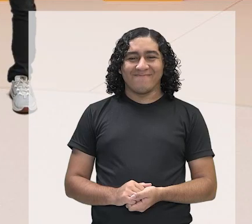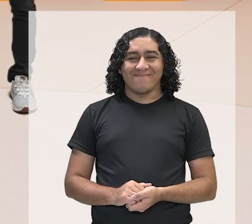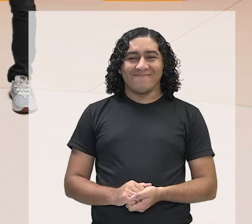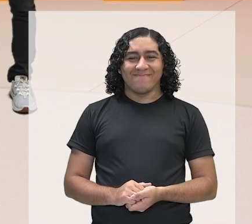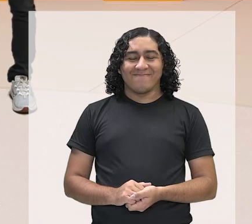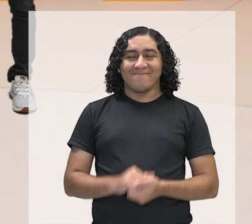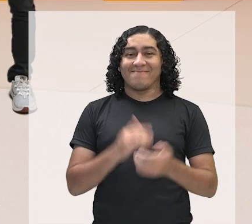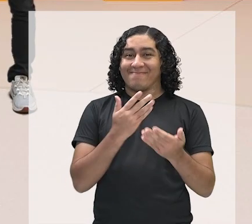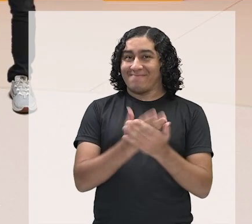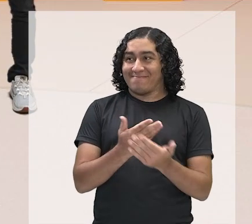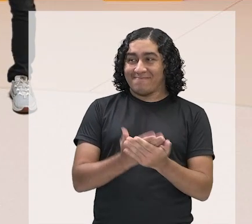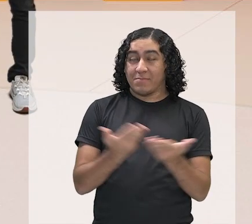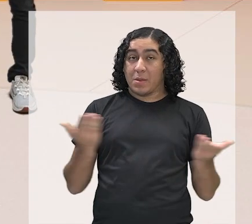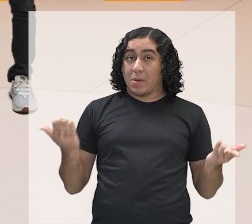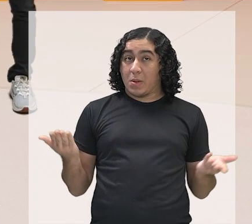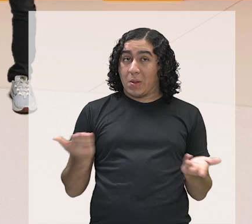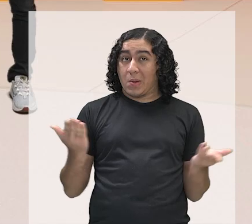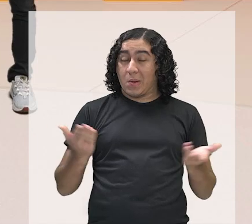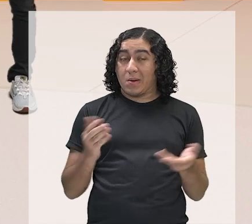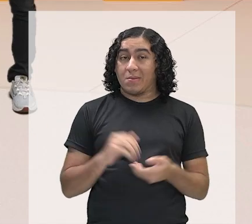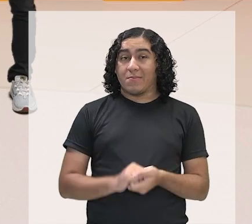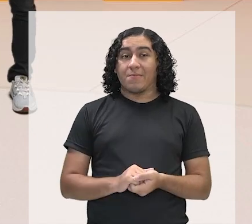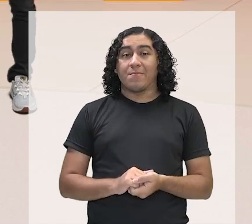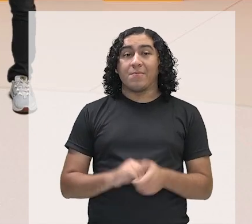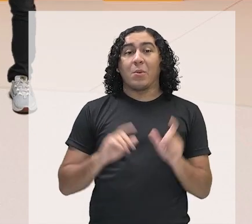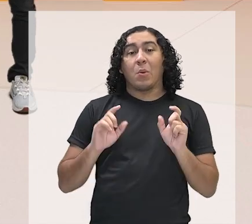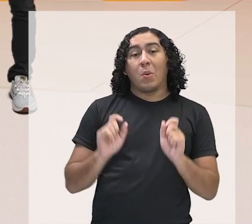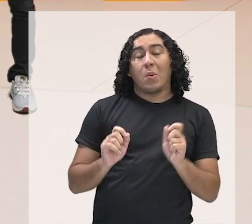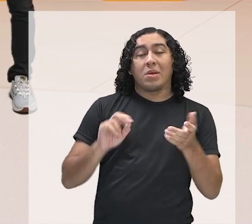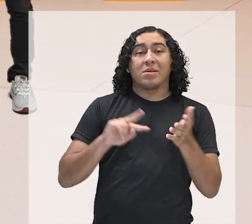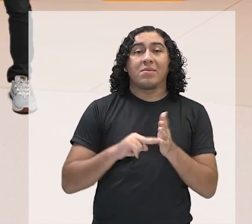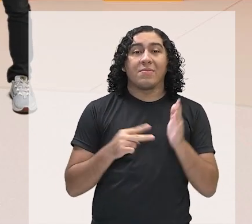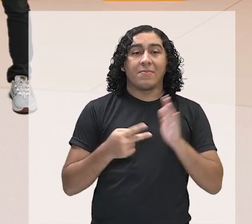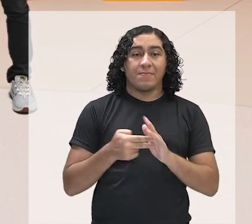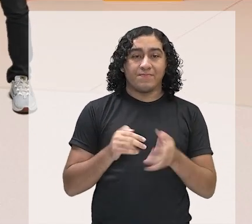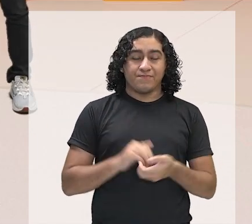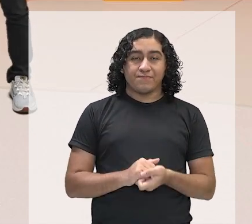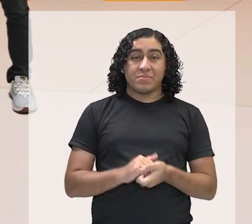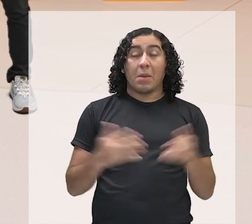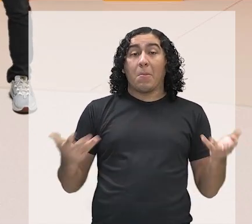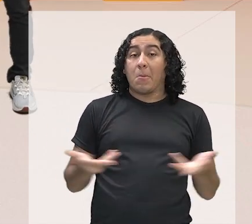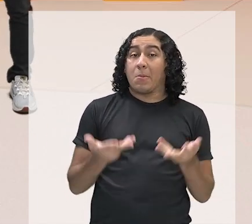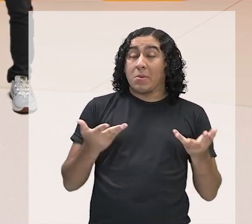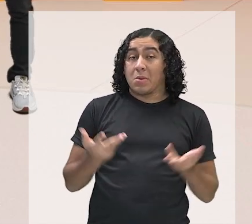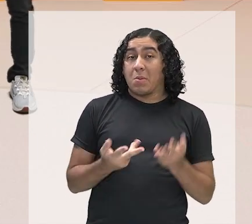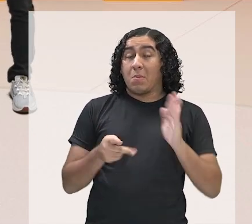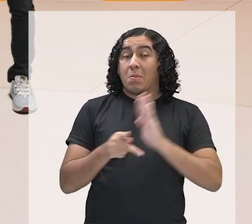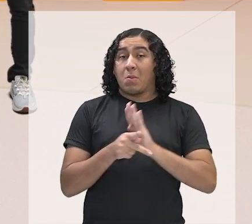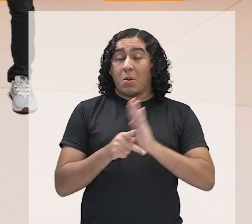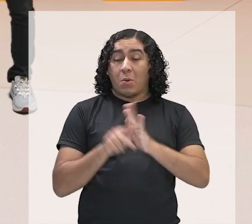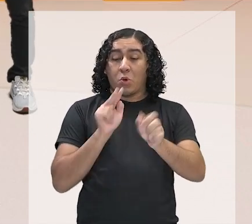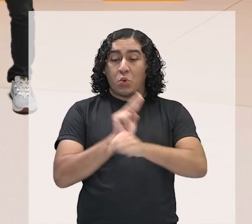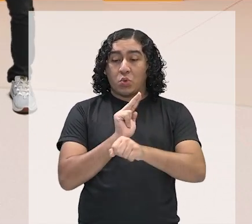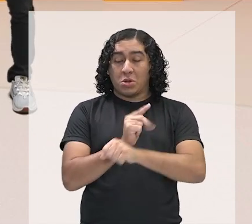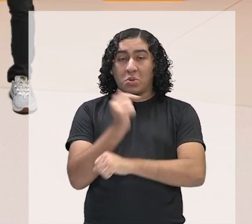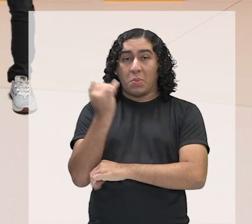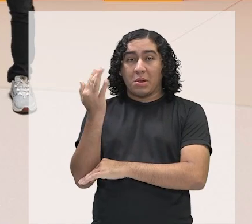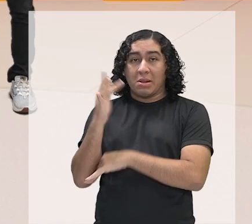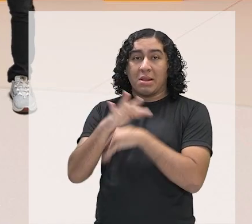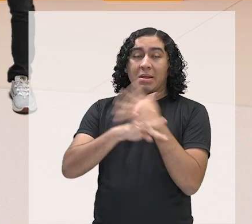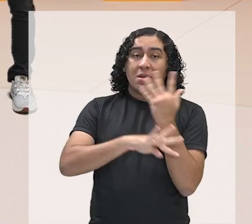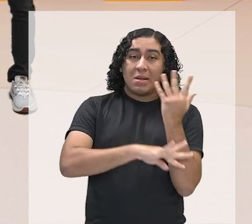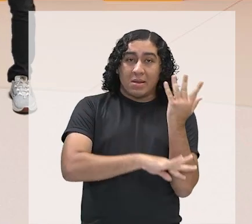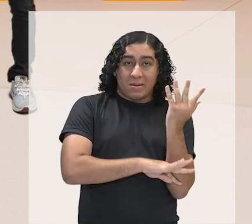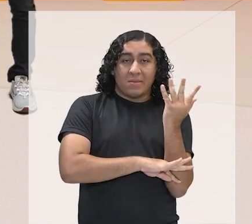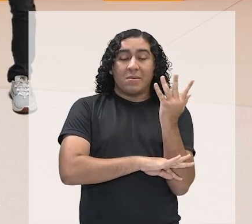Nesta aula, nós iremos falar da promoção do desenvolvimento sustentável em âmbito global. E em âmbito global, a